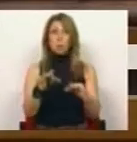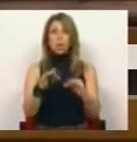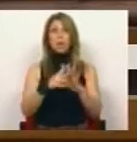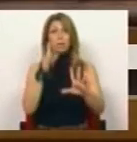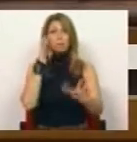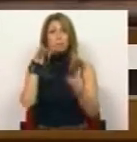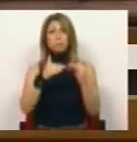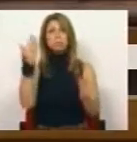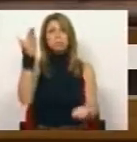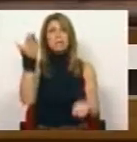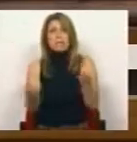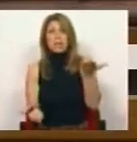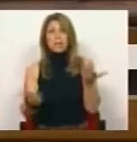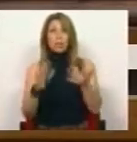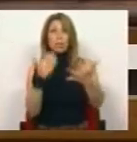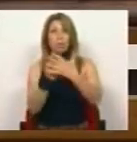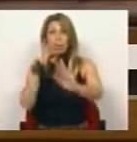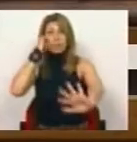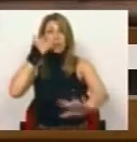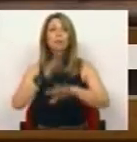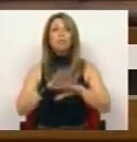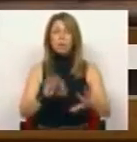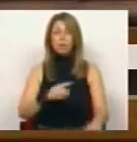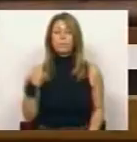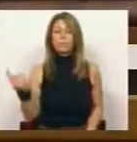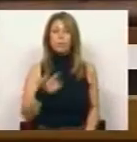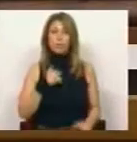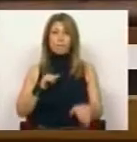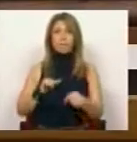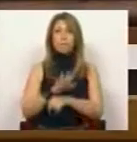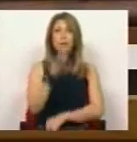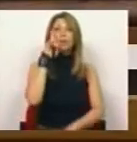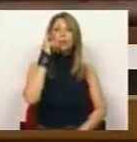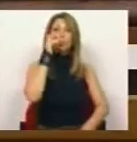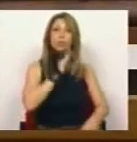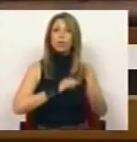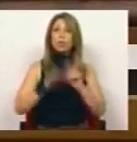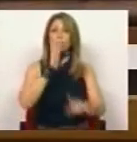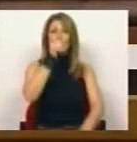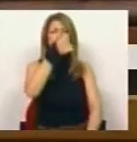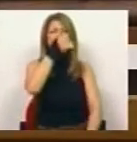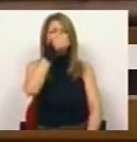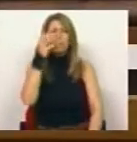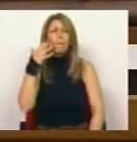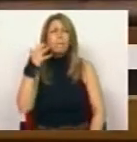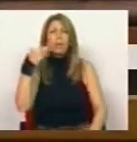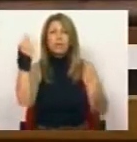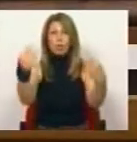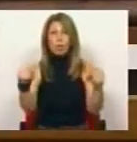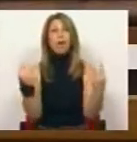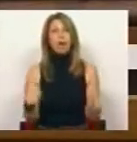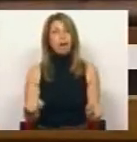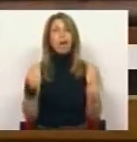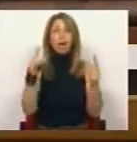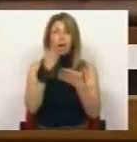grandes desequilíbrios. Os nossos mares, senhoras e senhores deputados, estão pejados de plástico. Há estudos que estimam